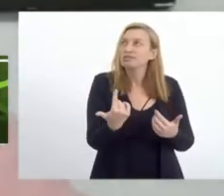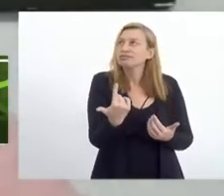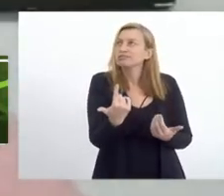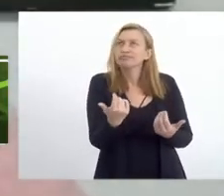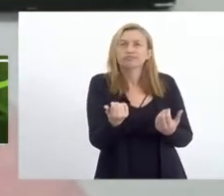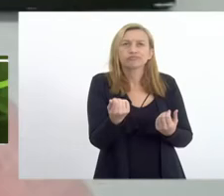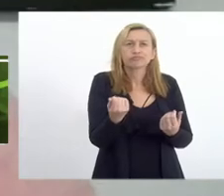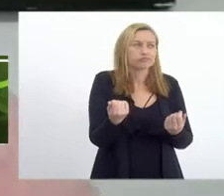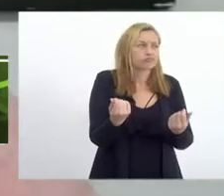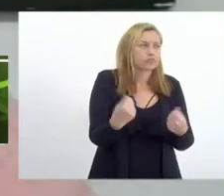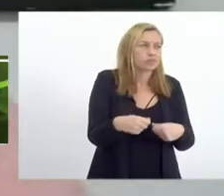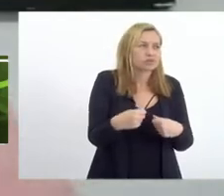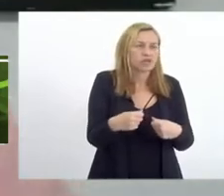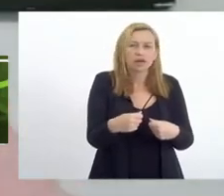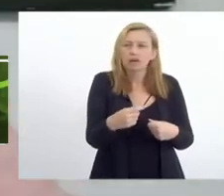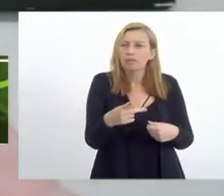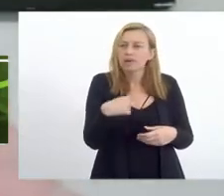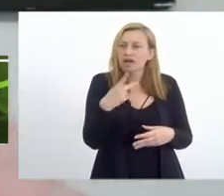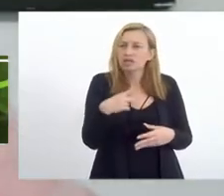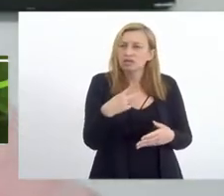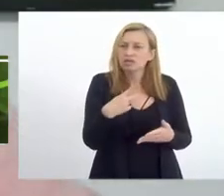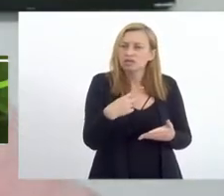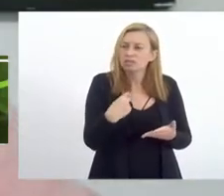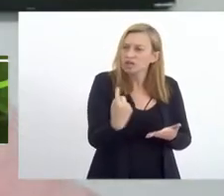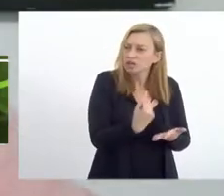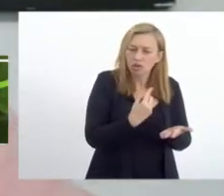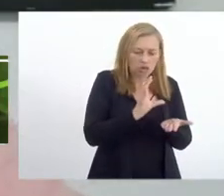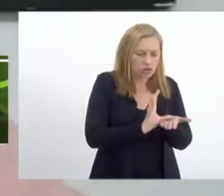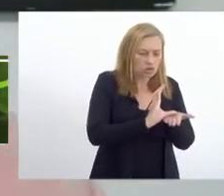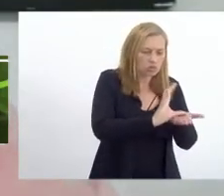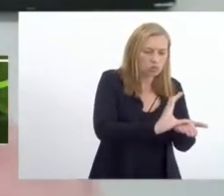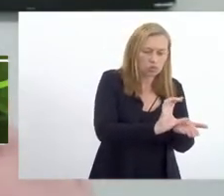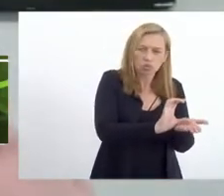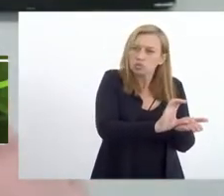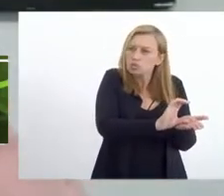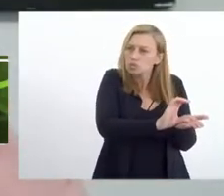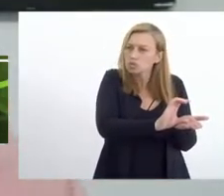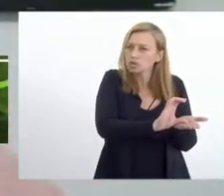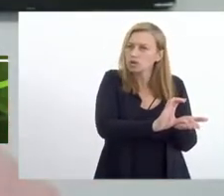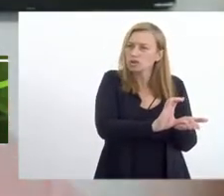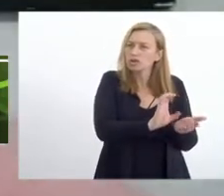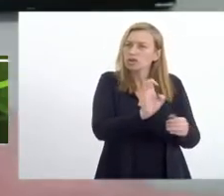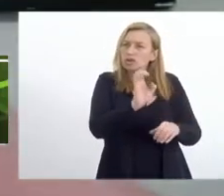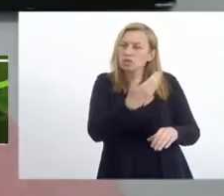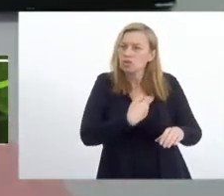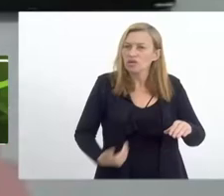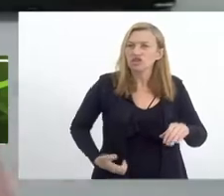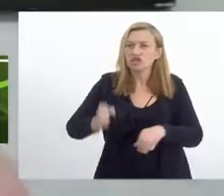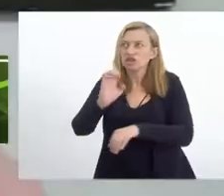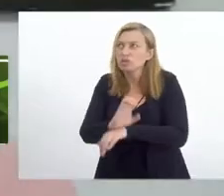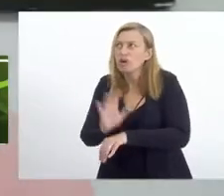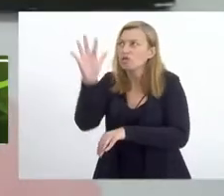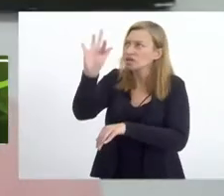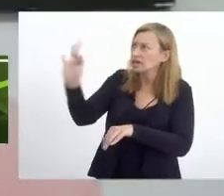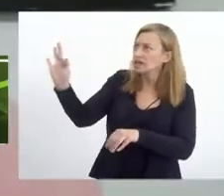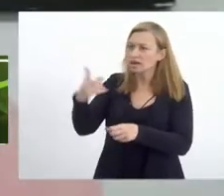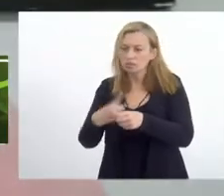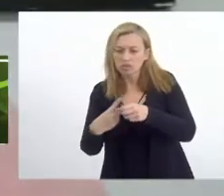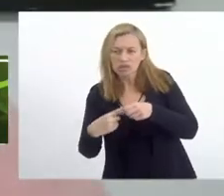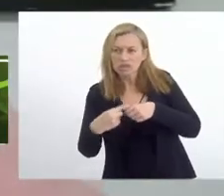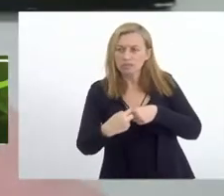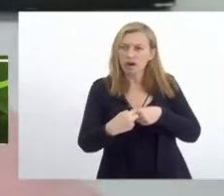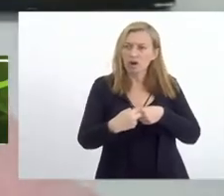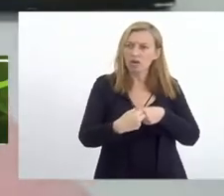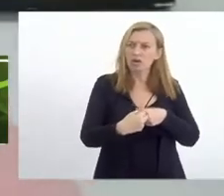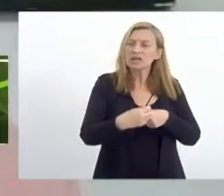simplesmente injetarmos recursos no governo federal, no governo estadual e nos governos municipais se